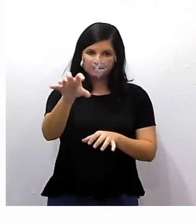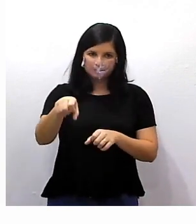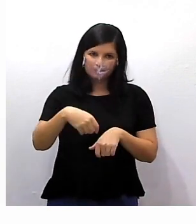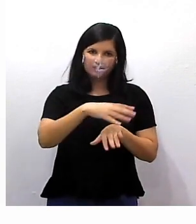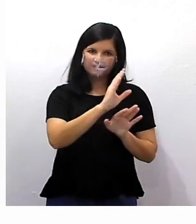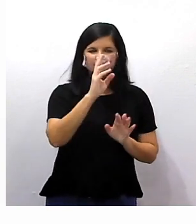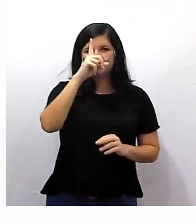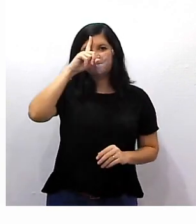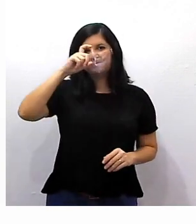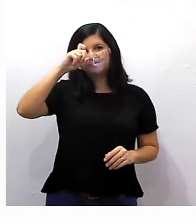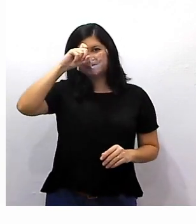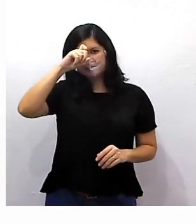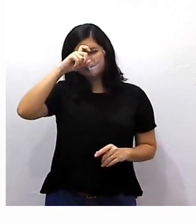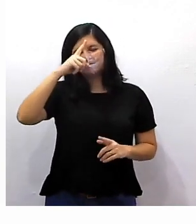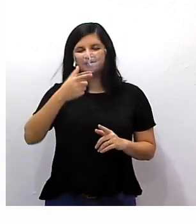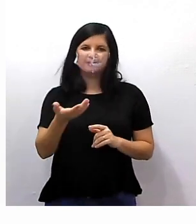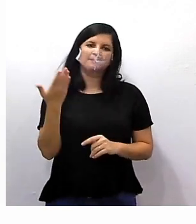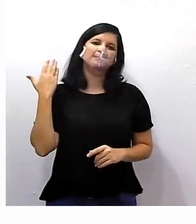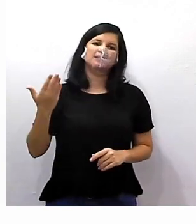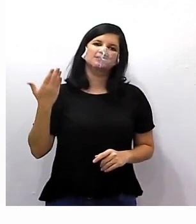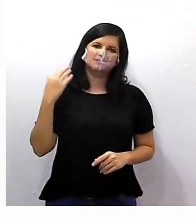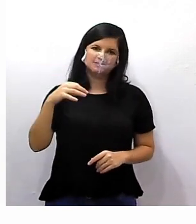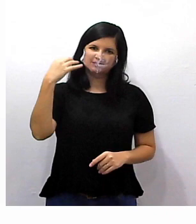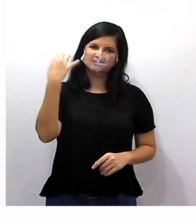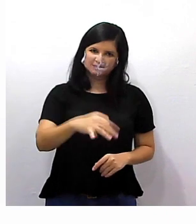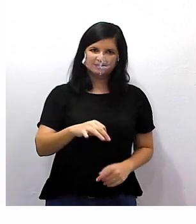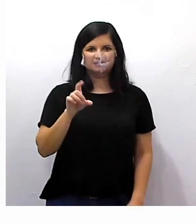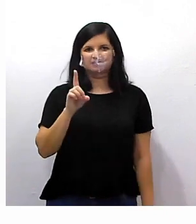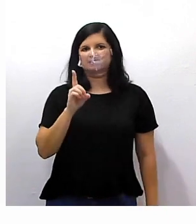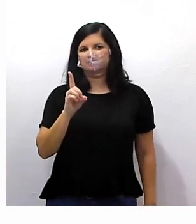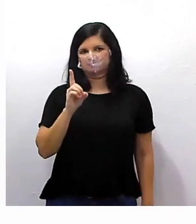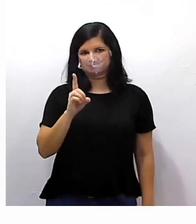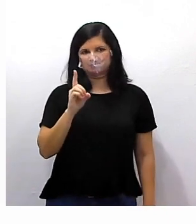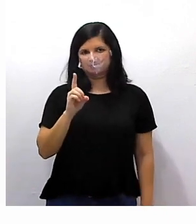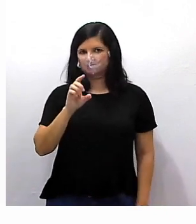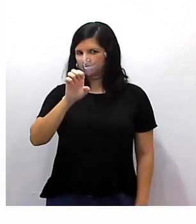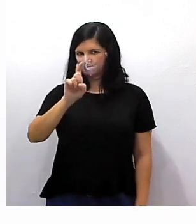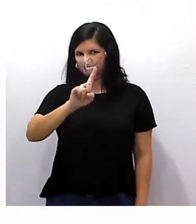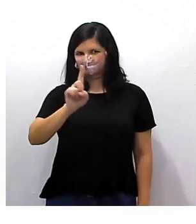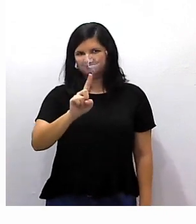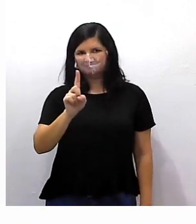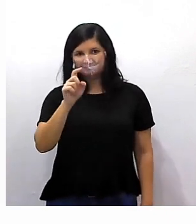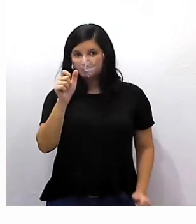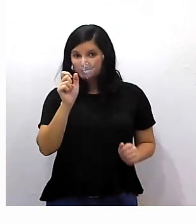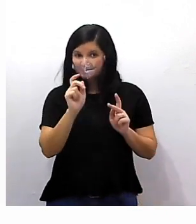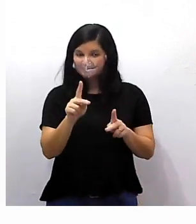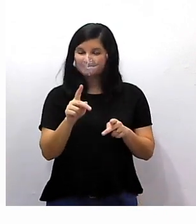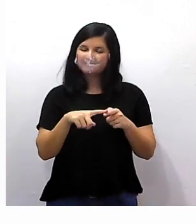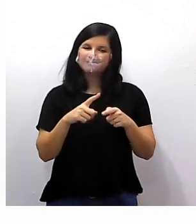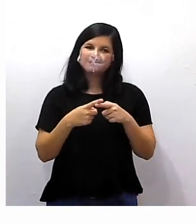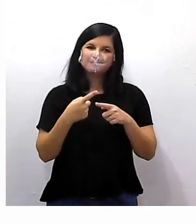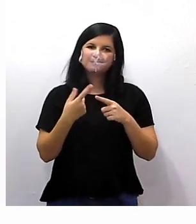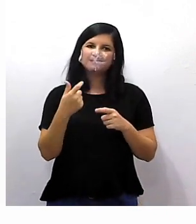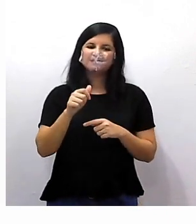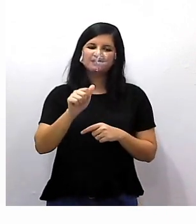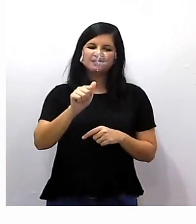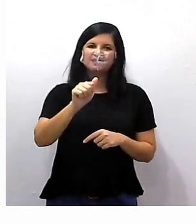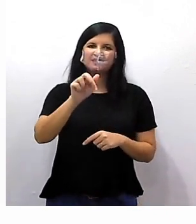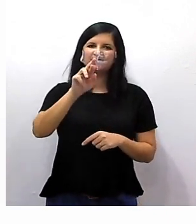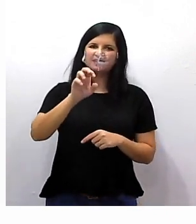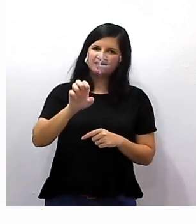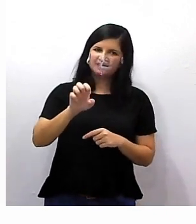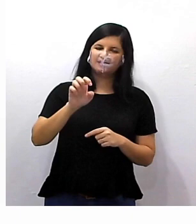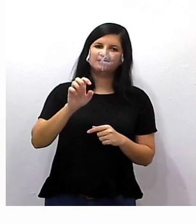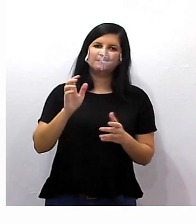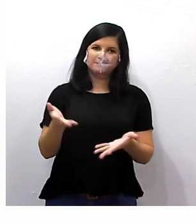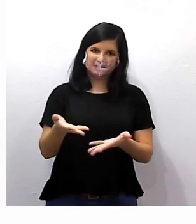está fazendo referência, de fato, ao passado. A alternativa correta, de fato, é a letra D, não é a letra E, tá certo? Por quê? Porque esse are, ele faz referência